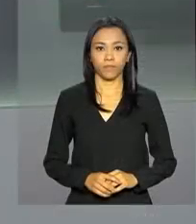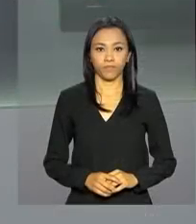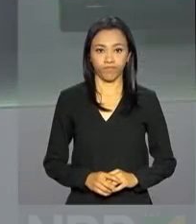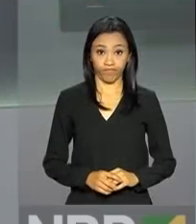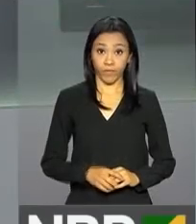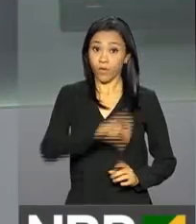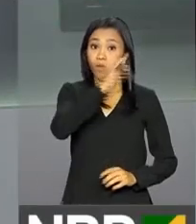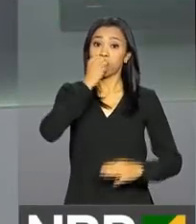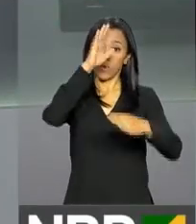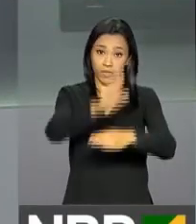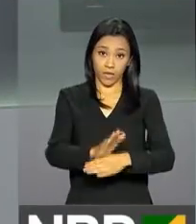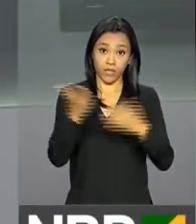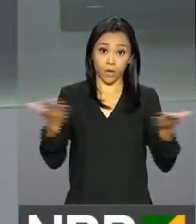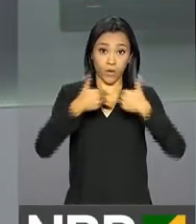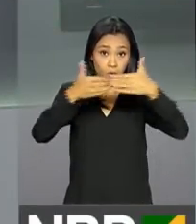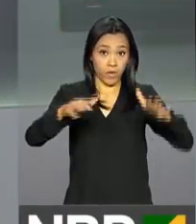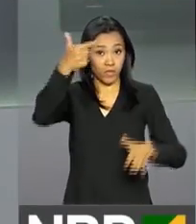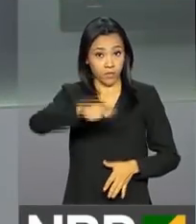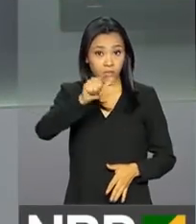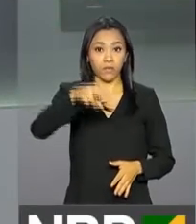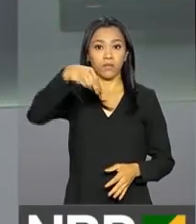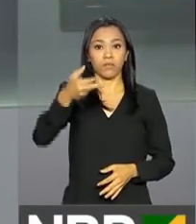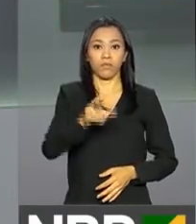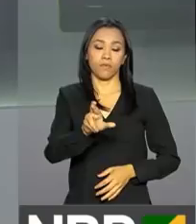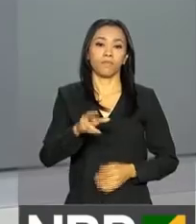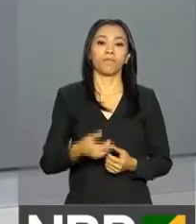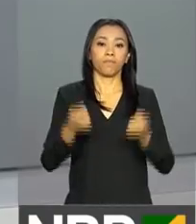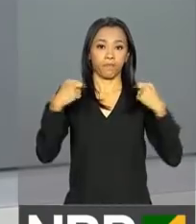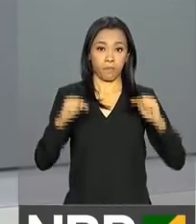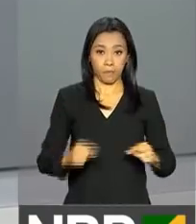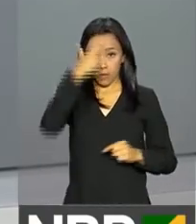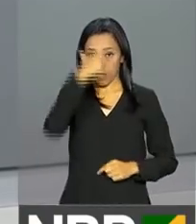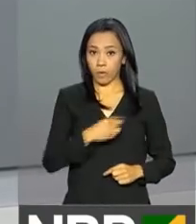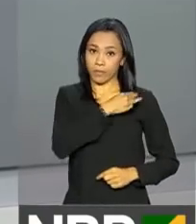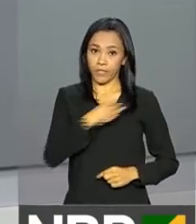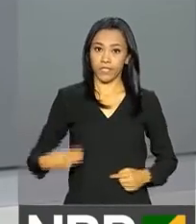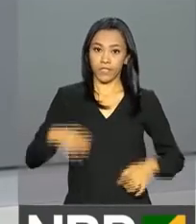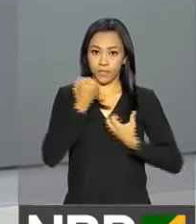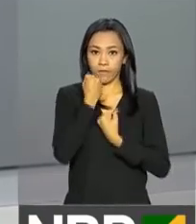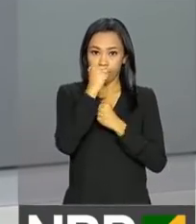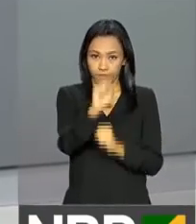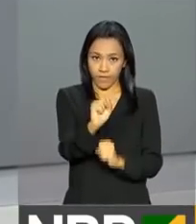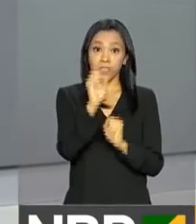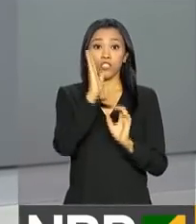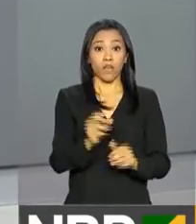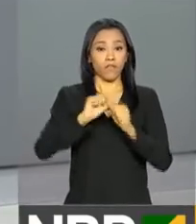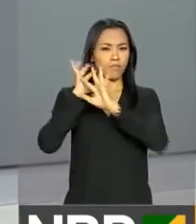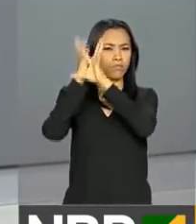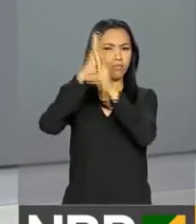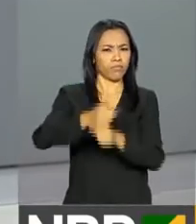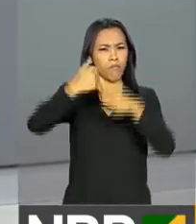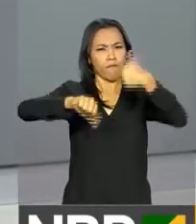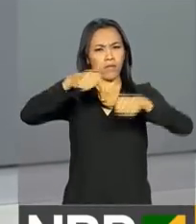olá boa tarde começa agora mais uma edição do repórter nbr o ministro da defesa raúl jungmann fez um balanço das ações